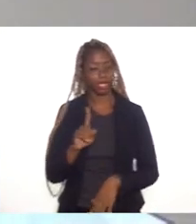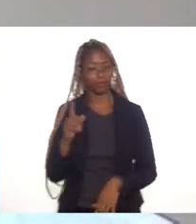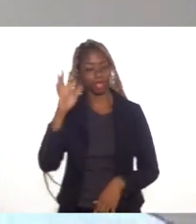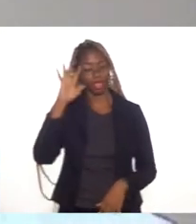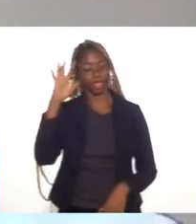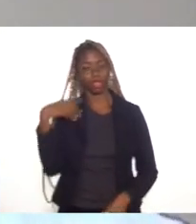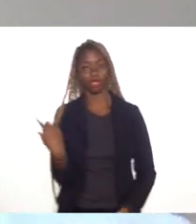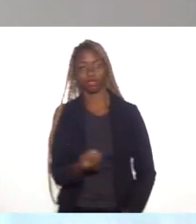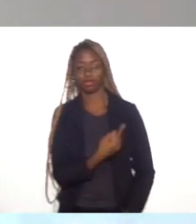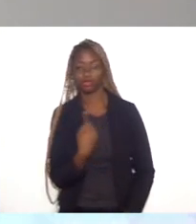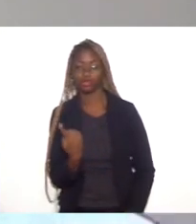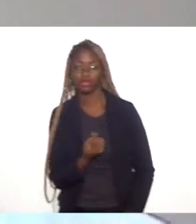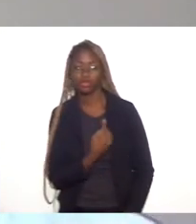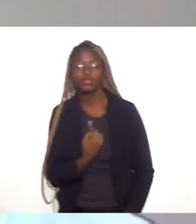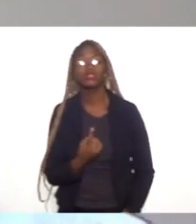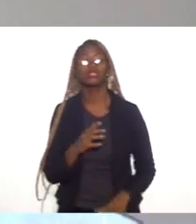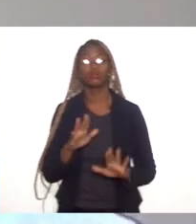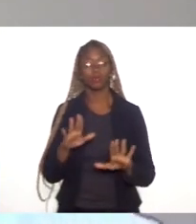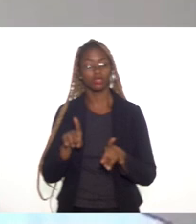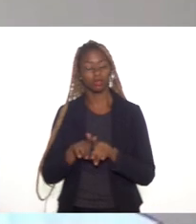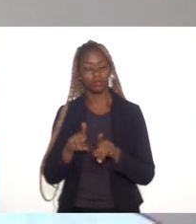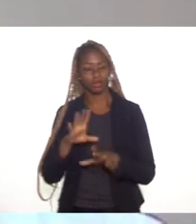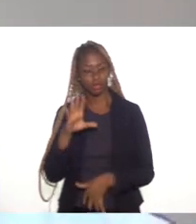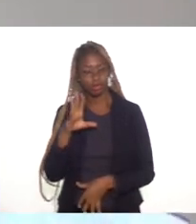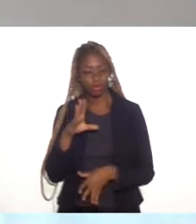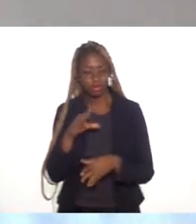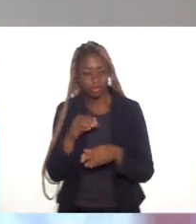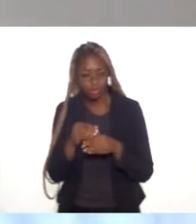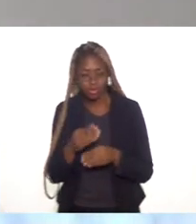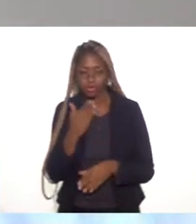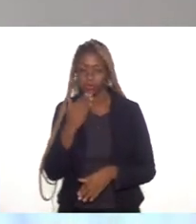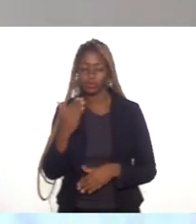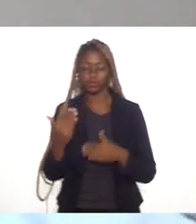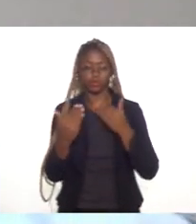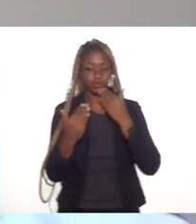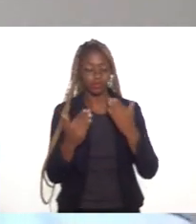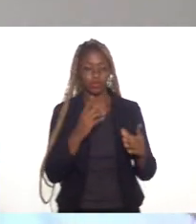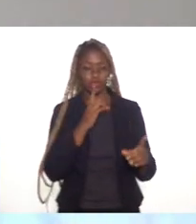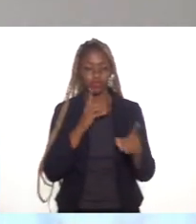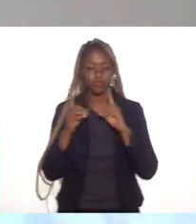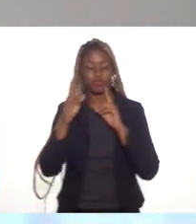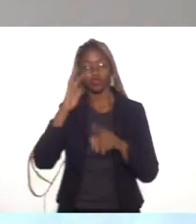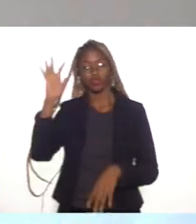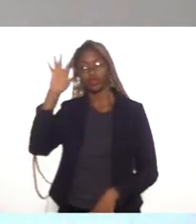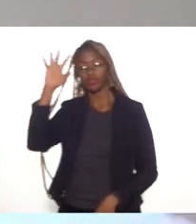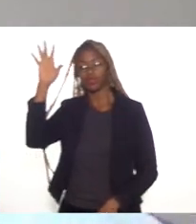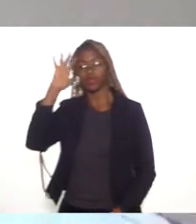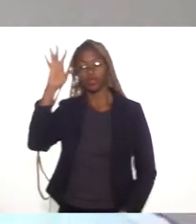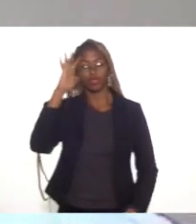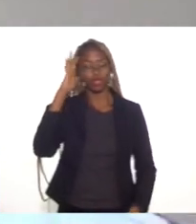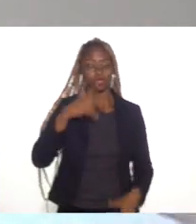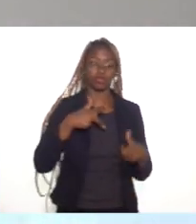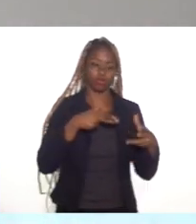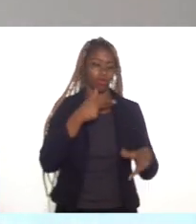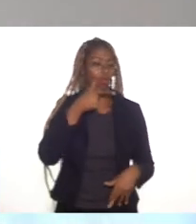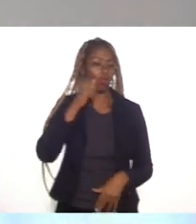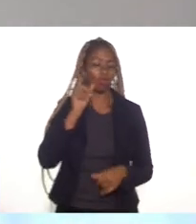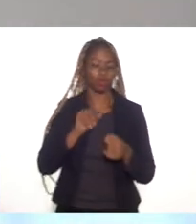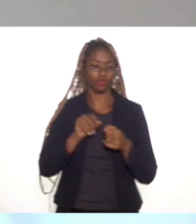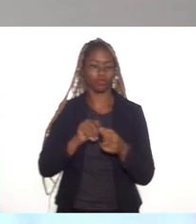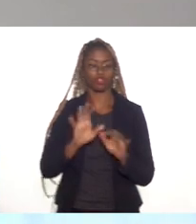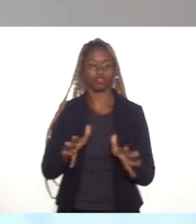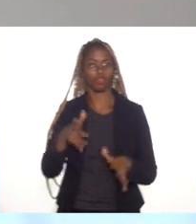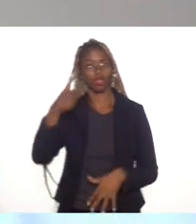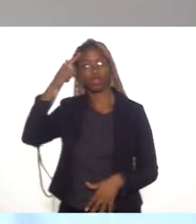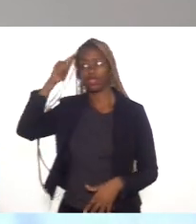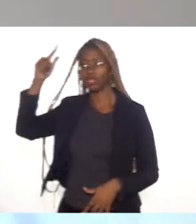reflexões, mas são algumas contribuições e algumas reflexões, dialogando com outras reflexões que foram feitas ontem, por exemplo, pelo deputado